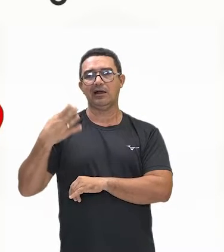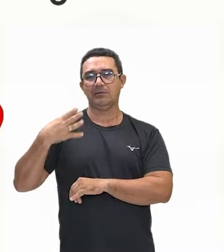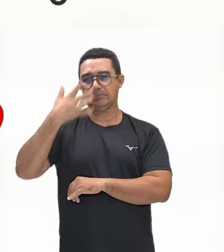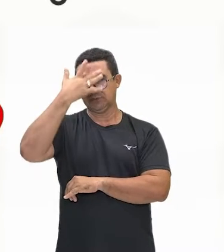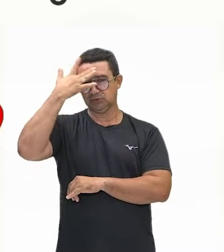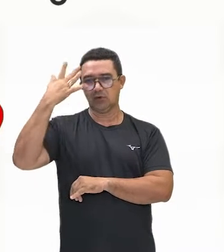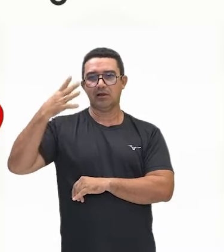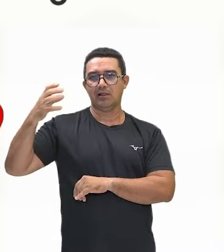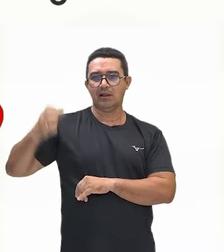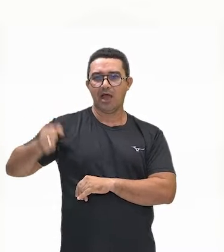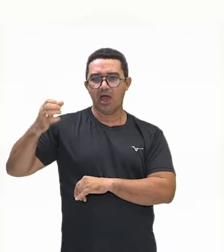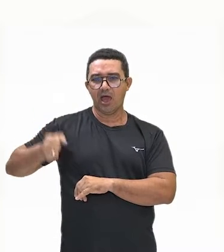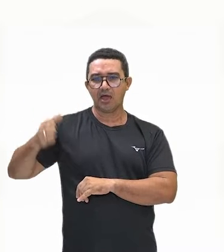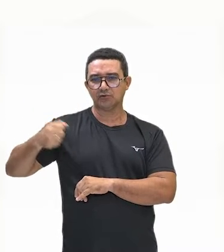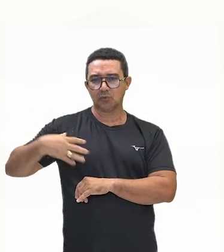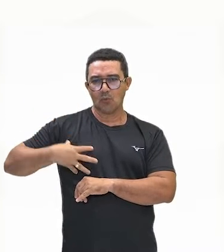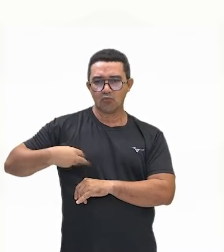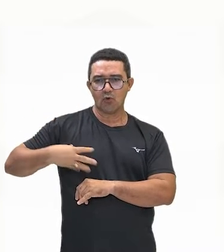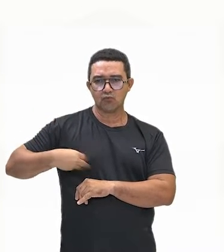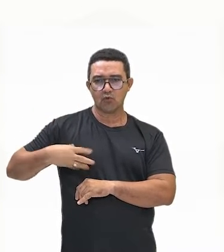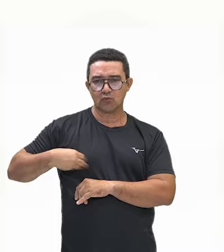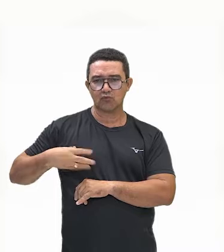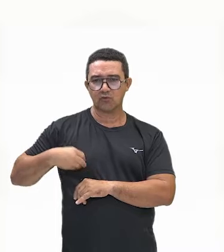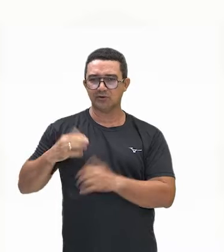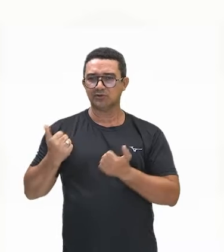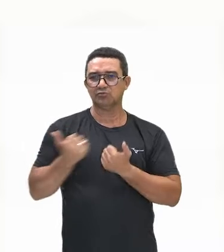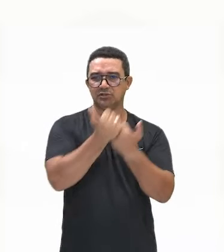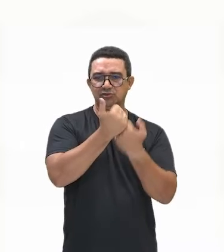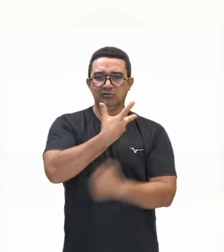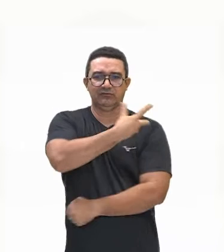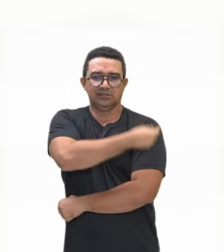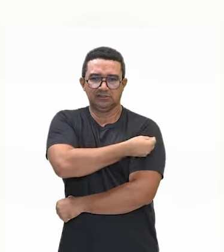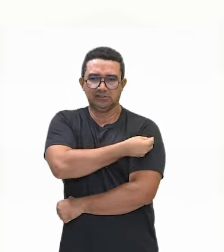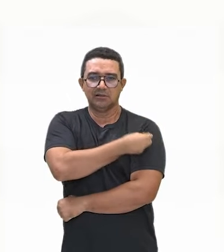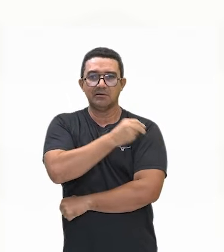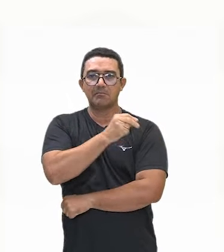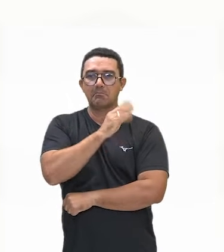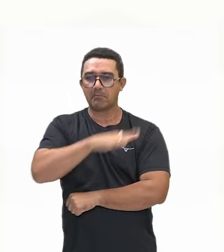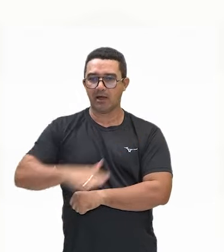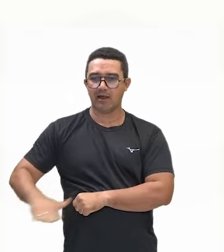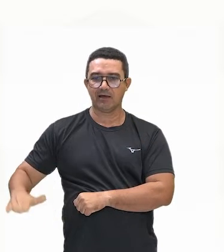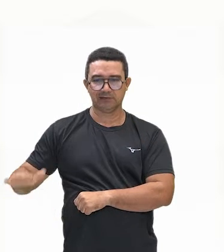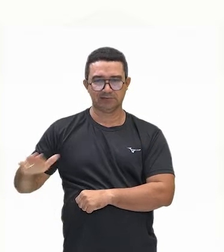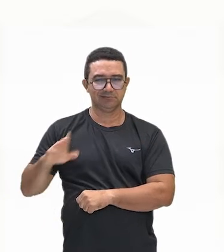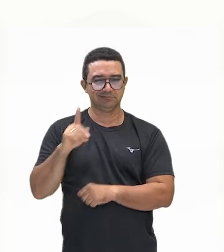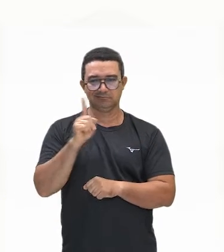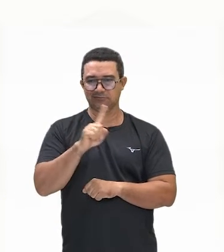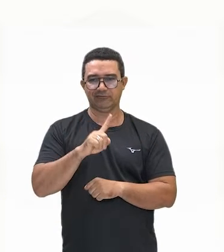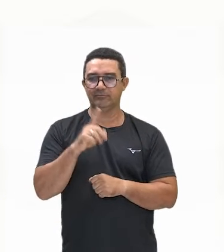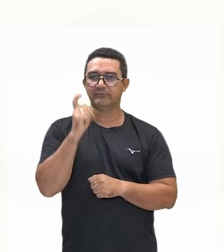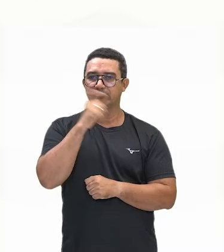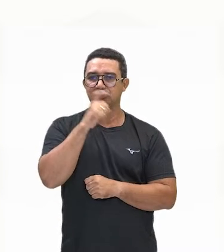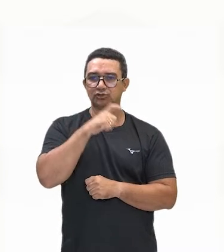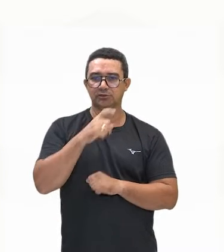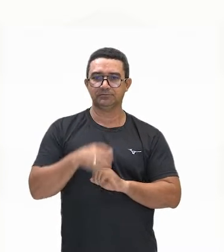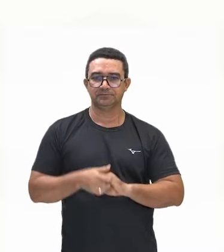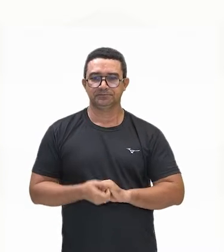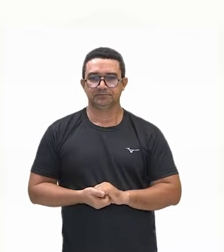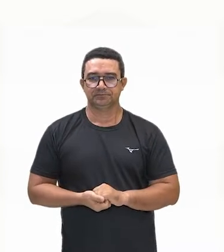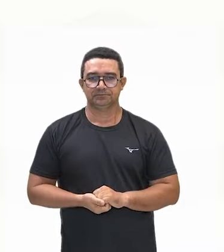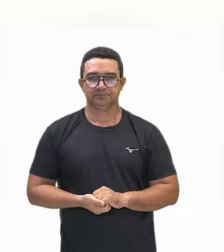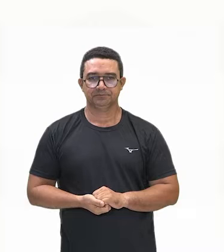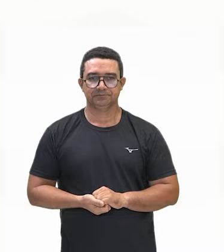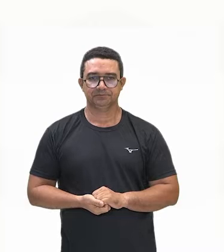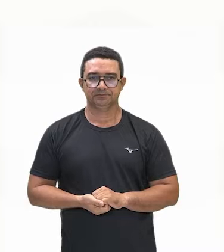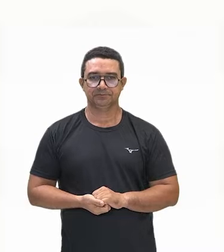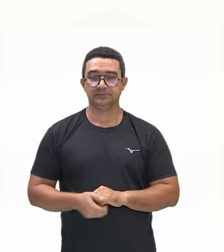de Covid. Isso não é verdade. Aí nós temos na 5ª, COVID vaccines do not inject alien DNA. Então,